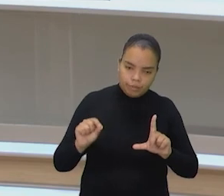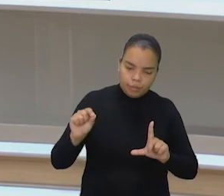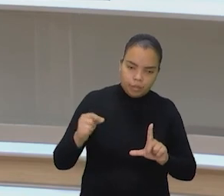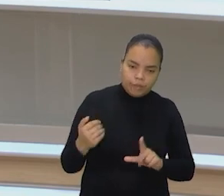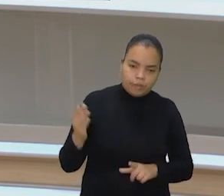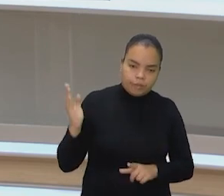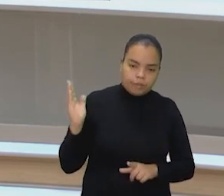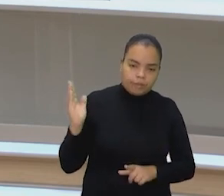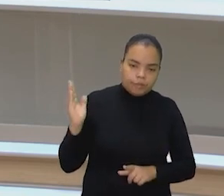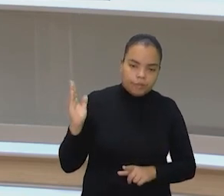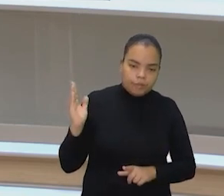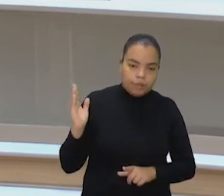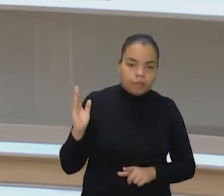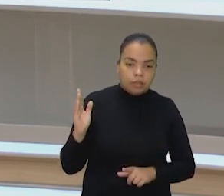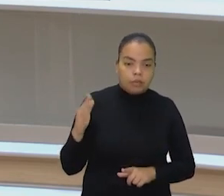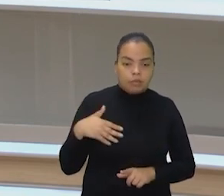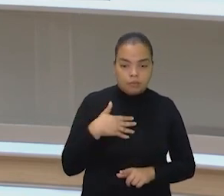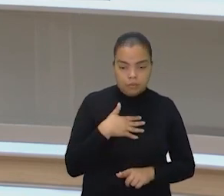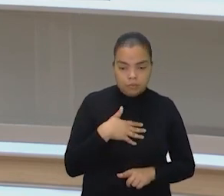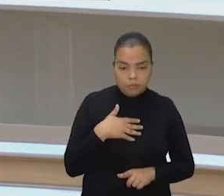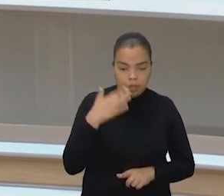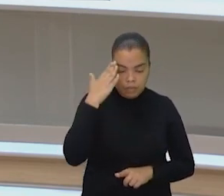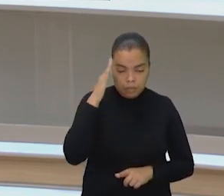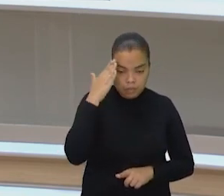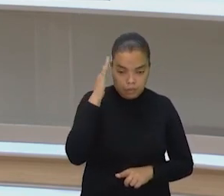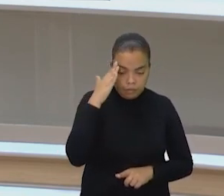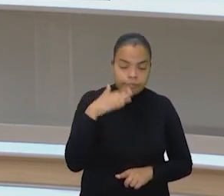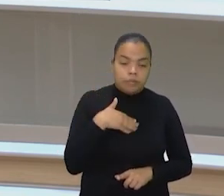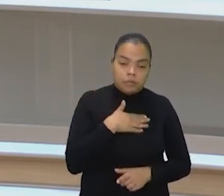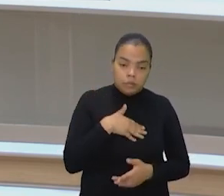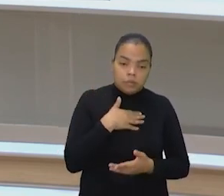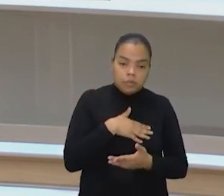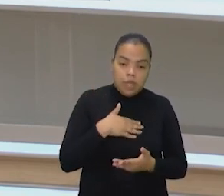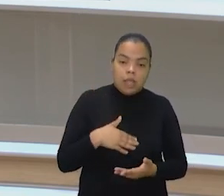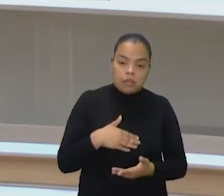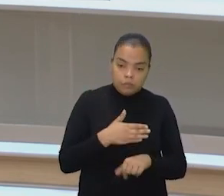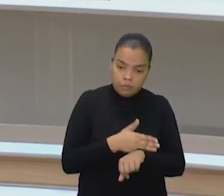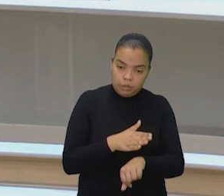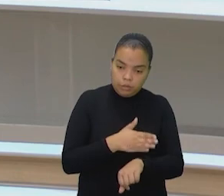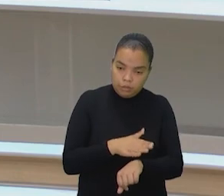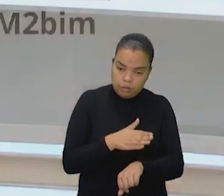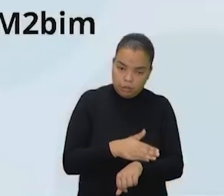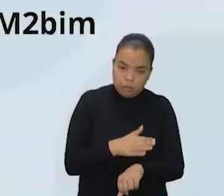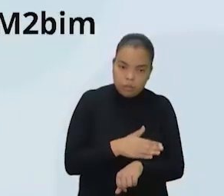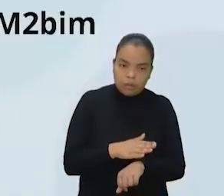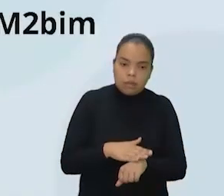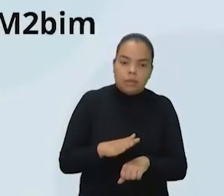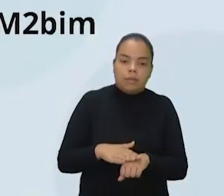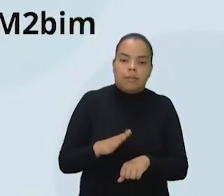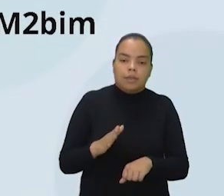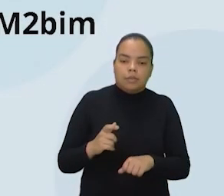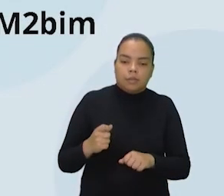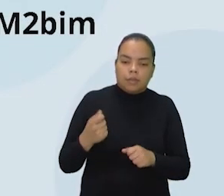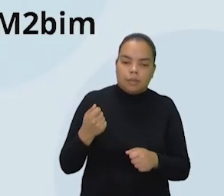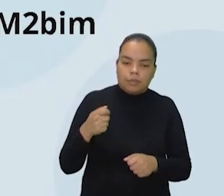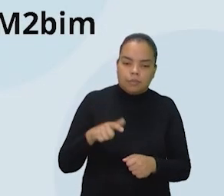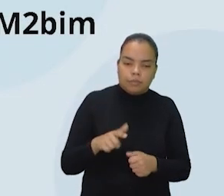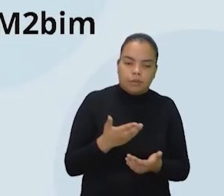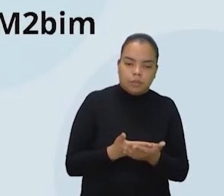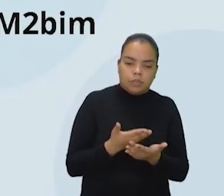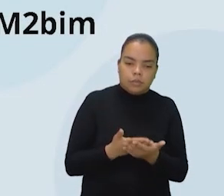no Excel. Espero que vocês tenham entendido e gostado, treinem mais isso e na próxima aula a gente vai ver mais desse gráfico, só